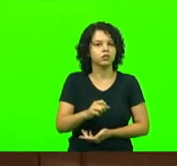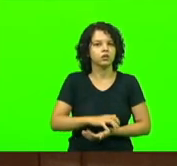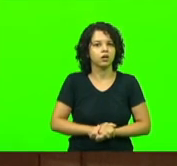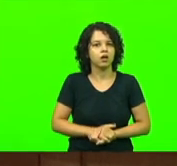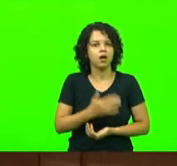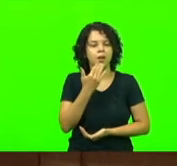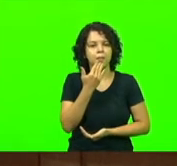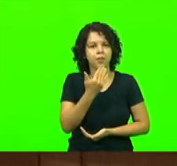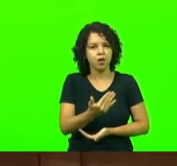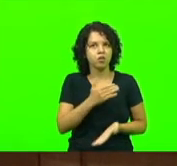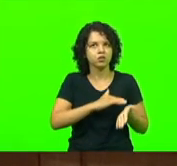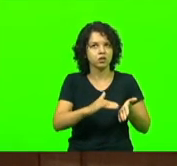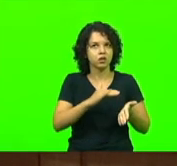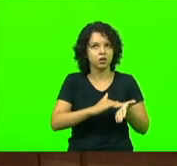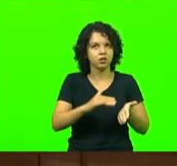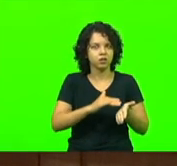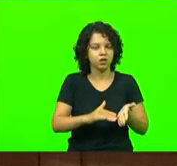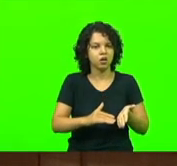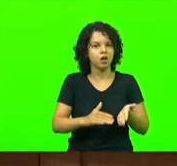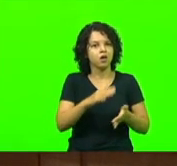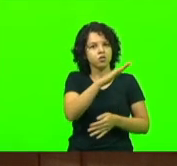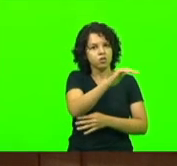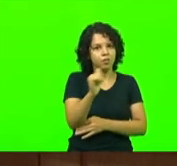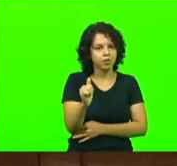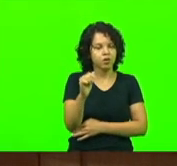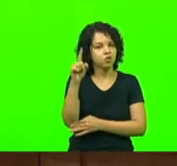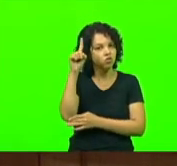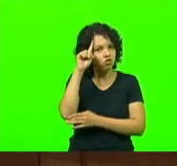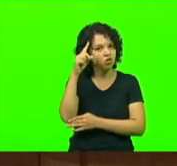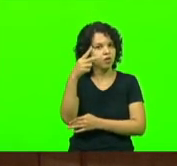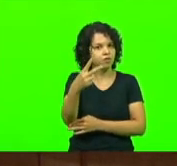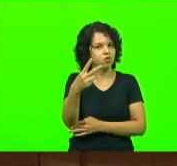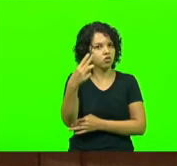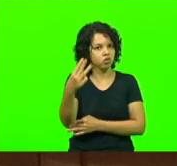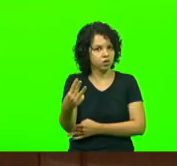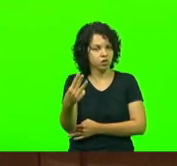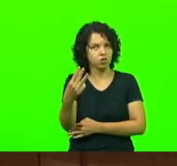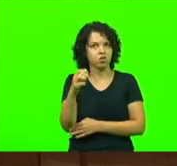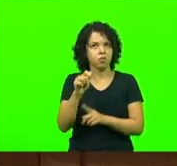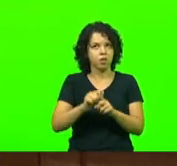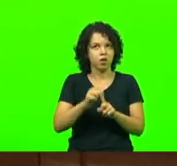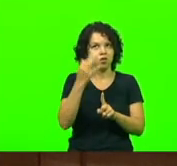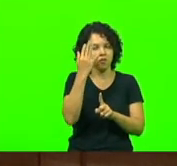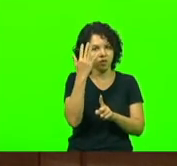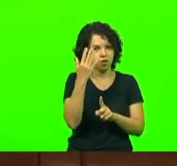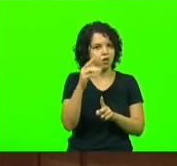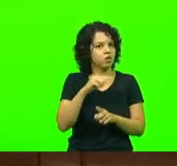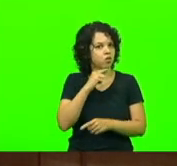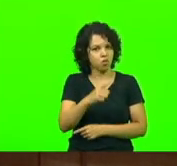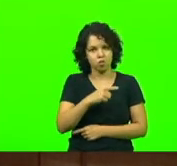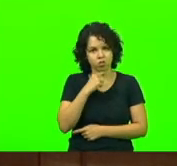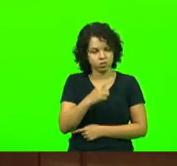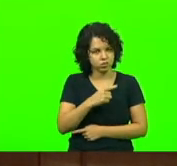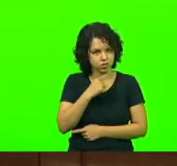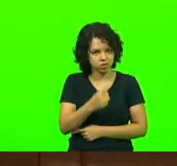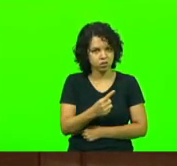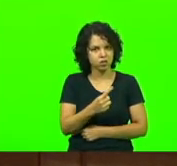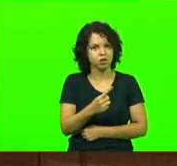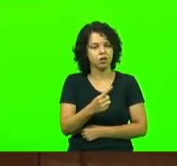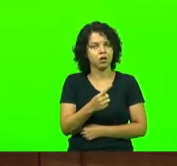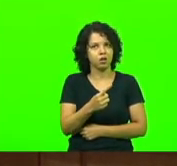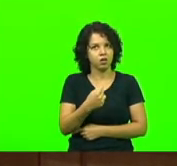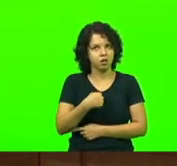o secretário seja convocado para dia 23 de fevereiro. Não dá para ser assim. Eu